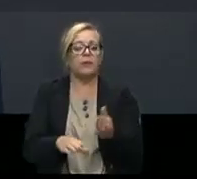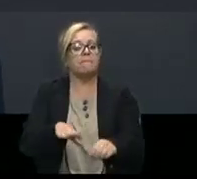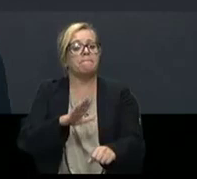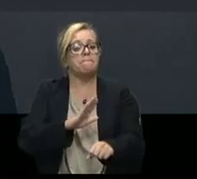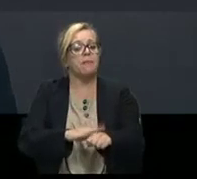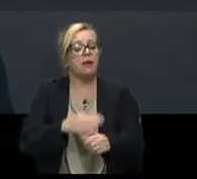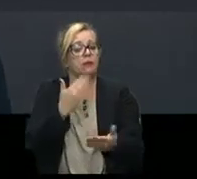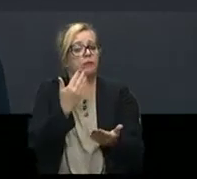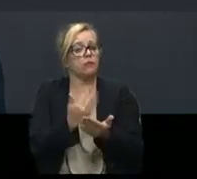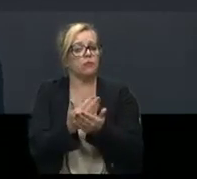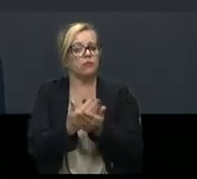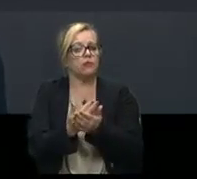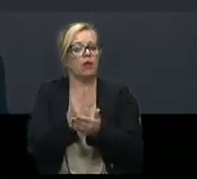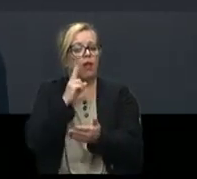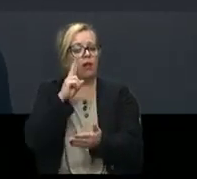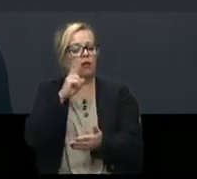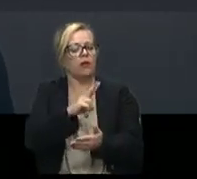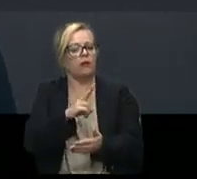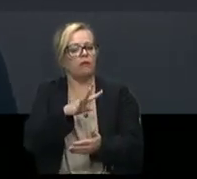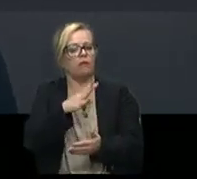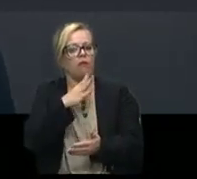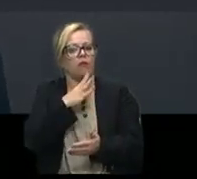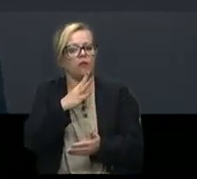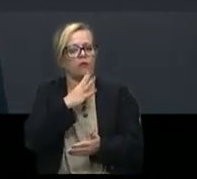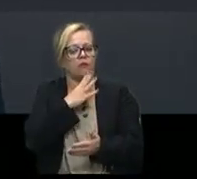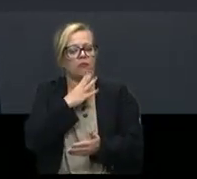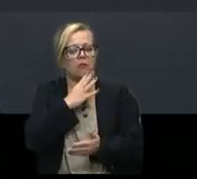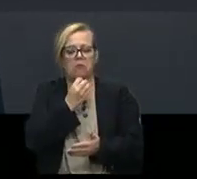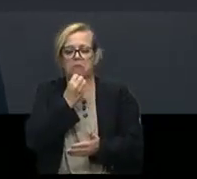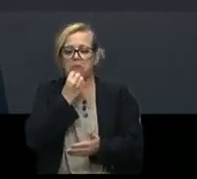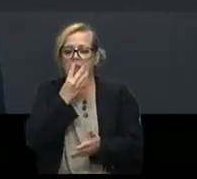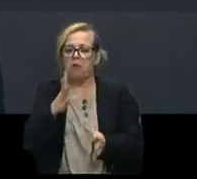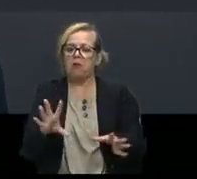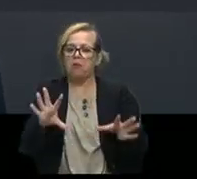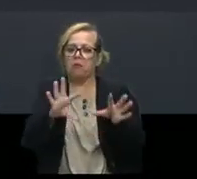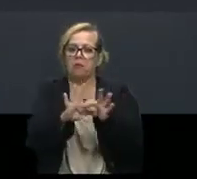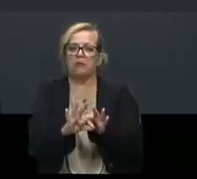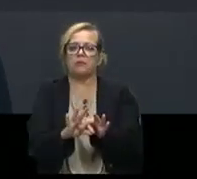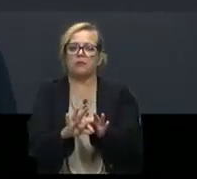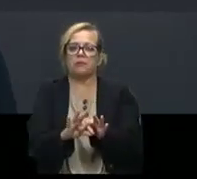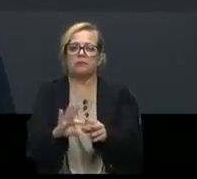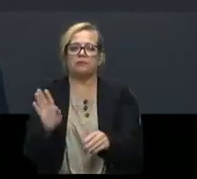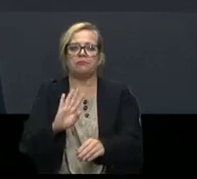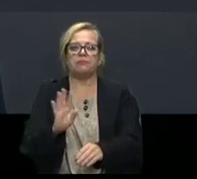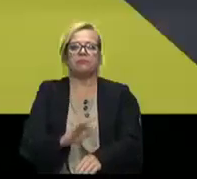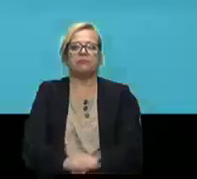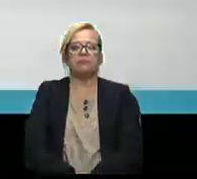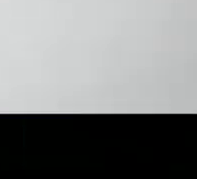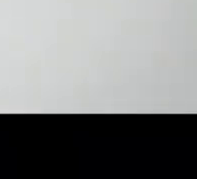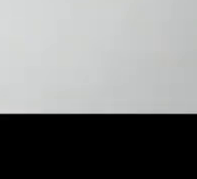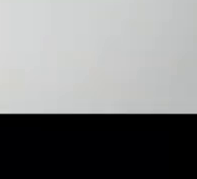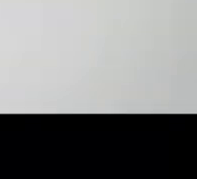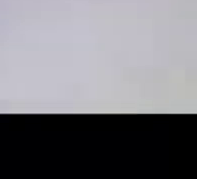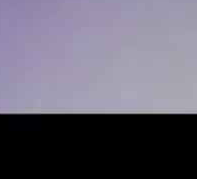você estuda, mais você conhece. Essa é uma ótima correlação. Até mais!